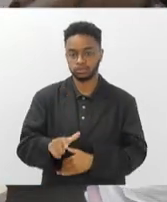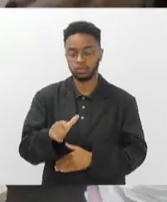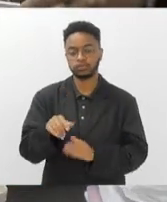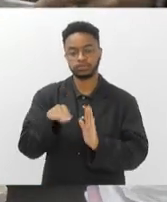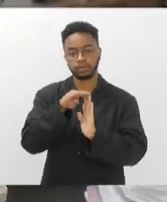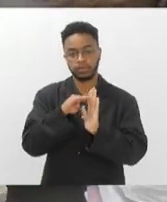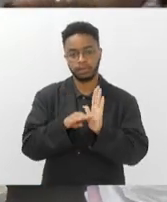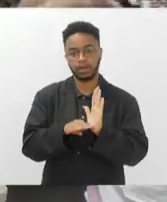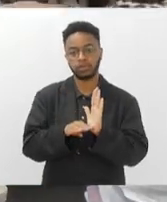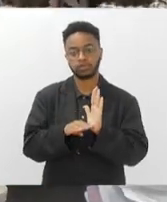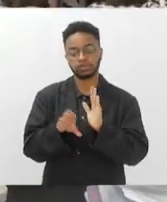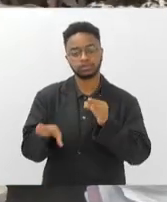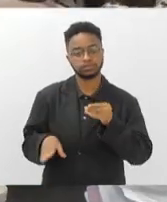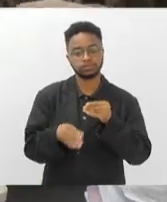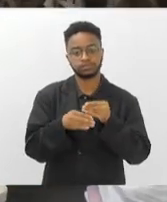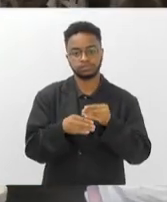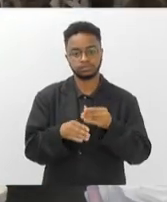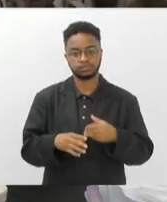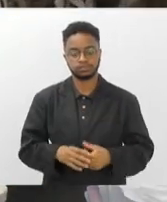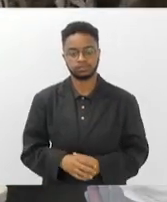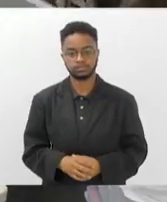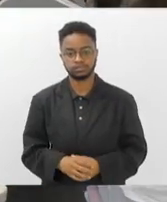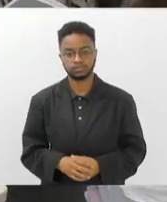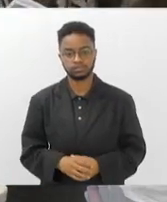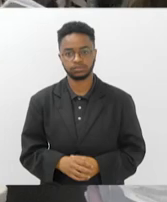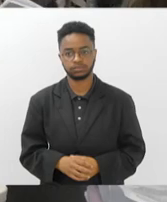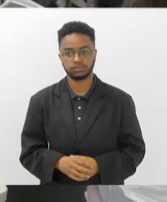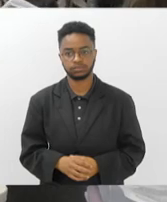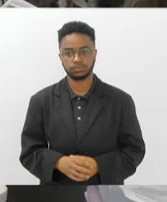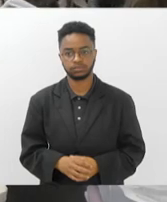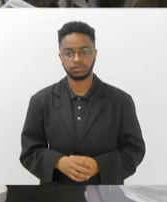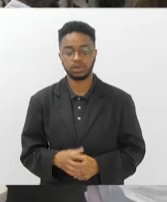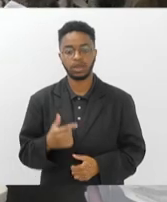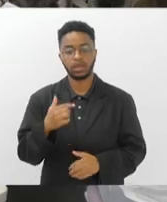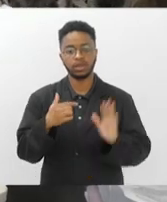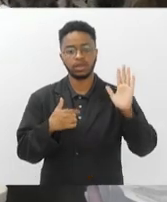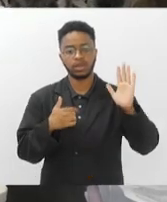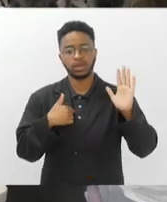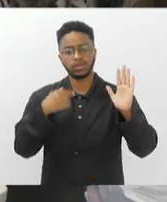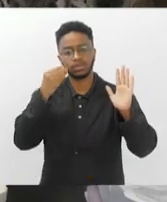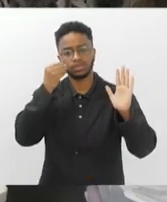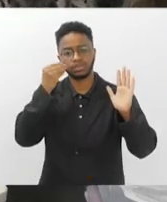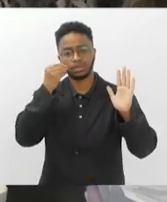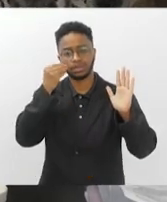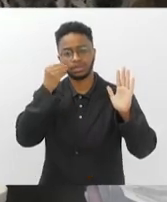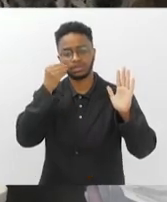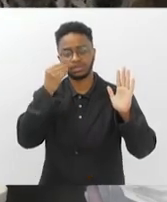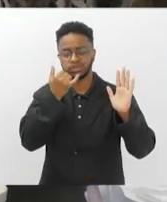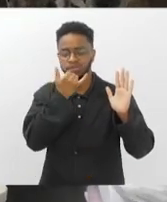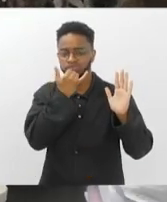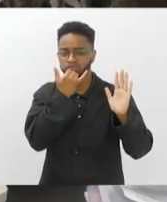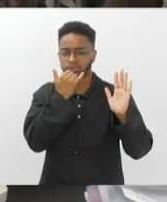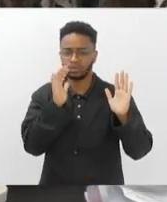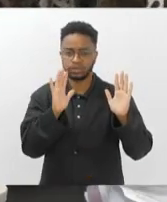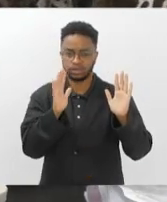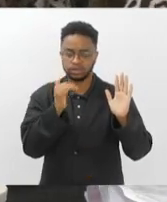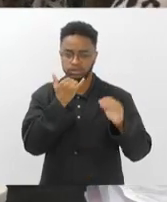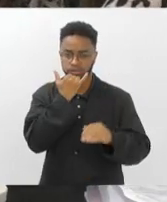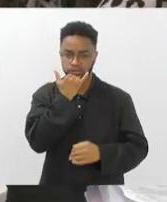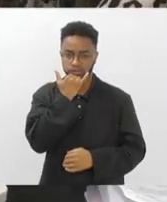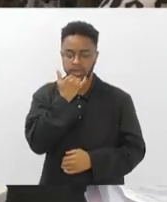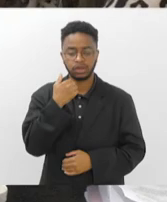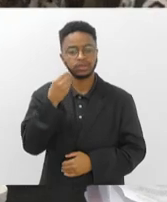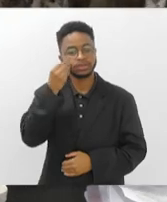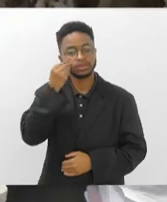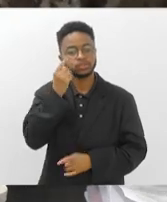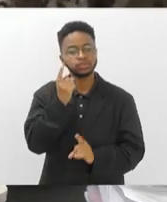sessão extraordinária para a votação dos presidente, projetos em questão. Presidente, eu estou tentando só, me perdoa aí pela ordem,